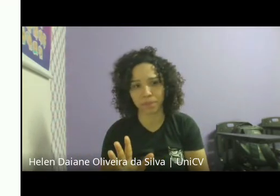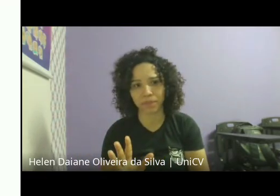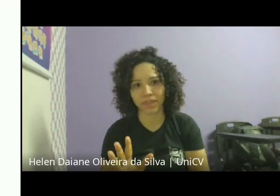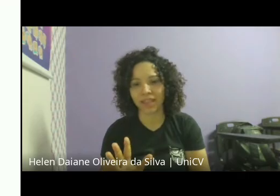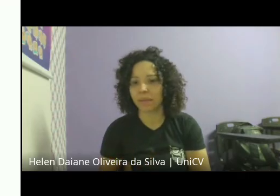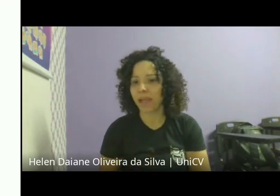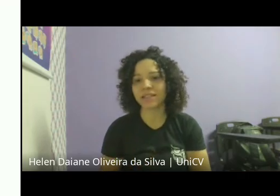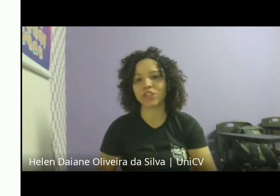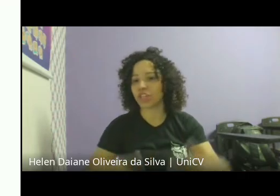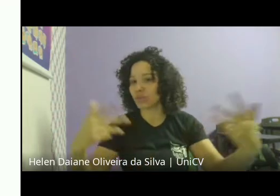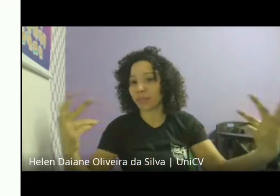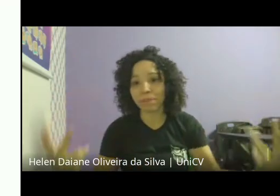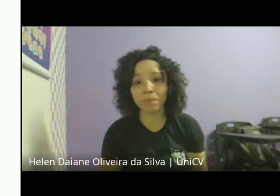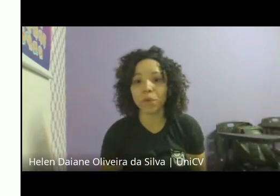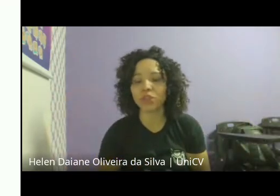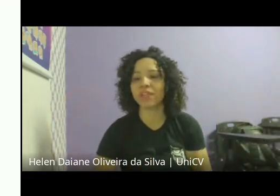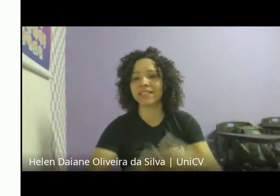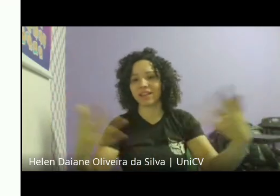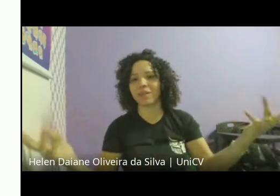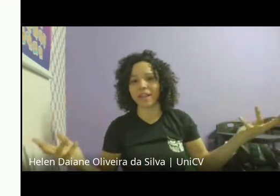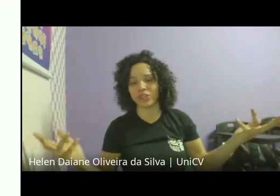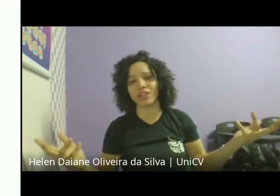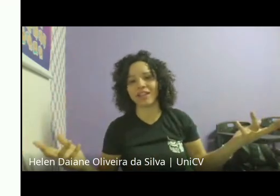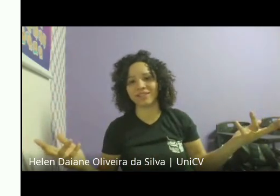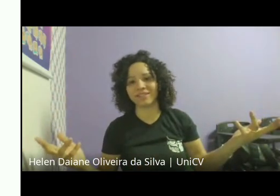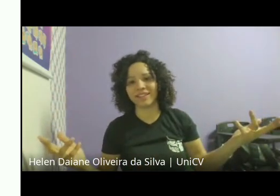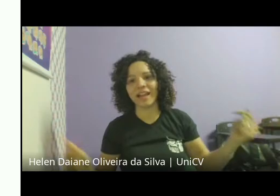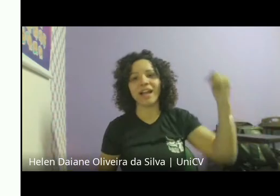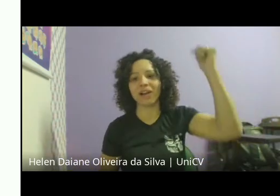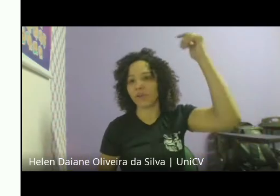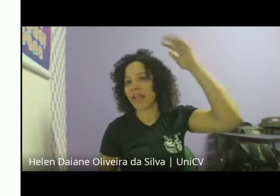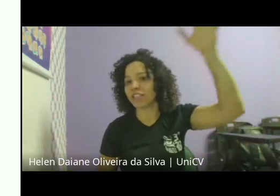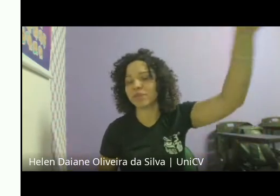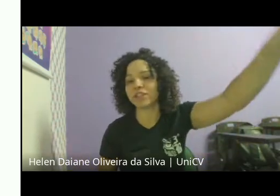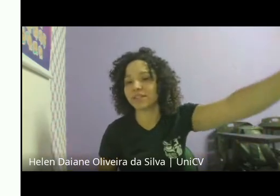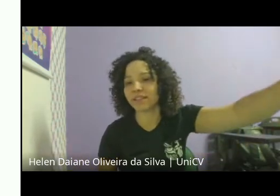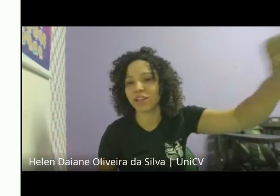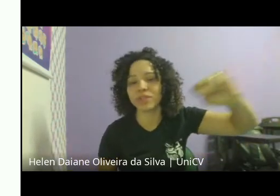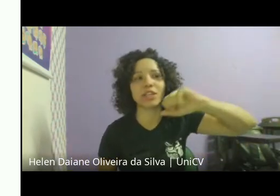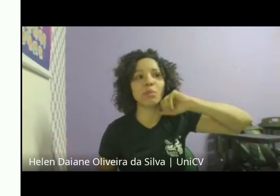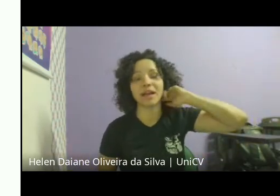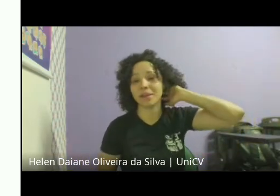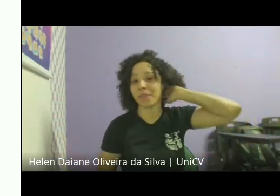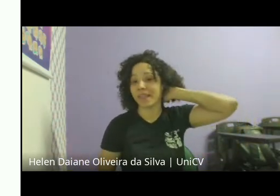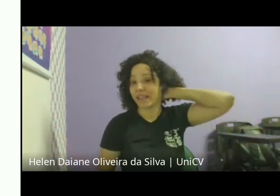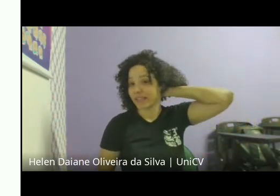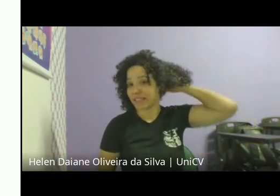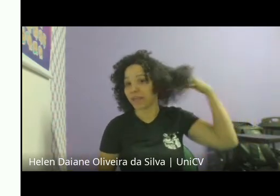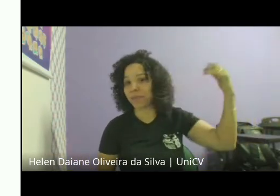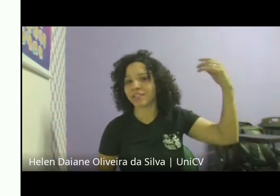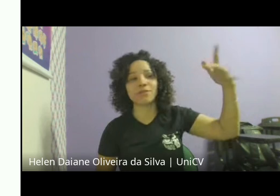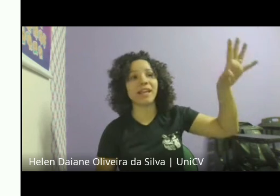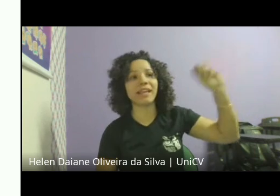5. Mas a gente ajuda muito externamente, né? Ah, o Hélio, nós estamos que traduz aqui